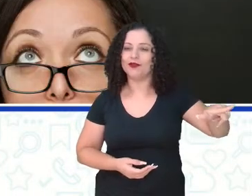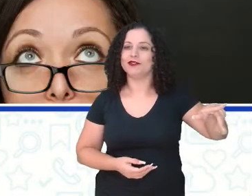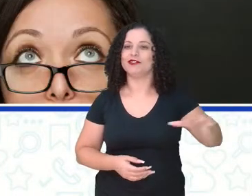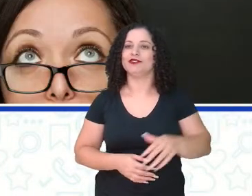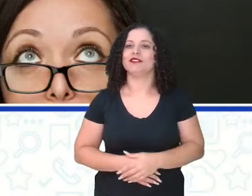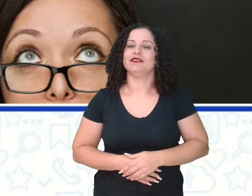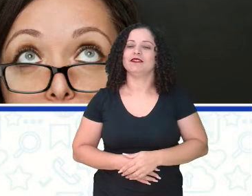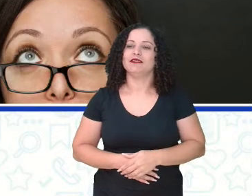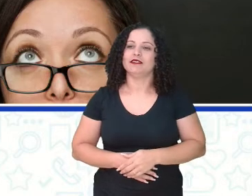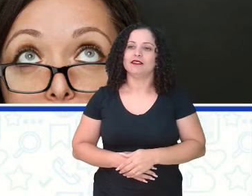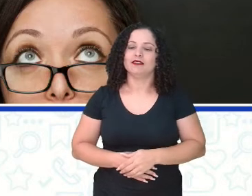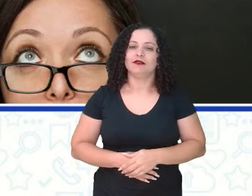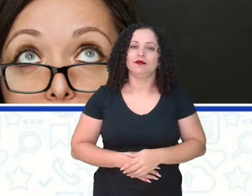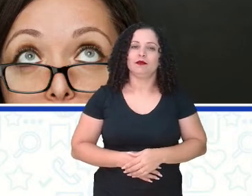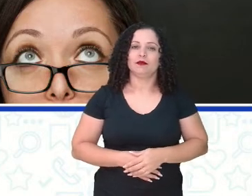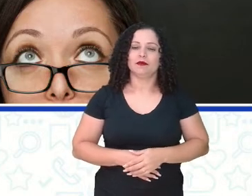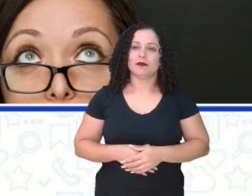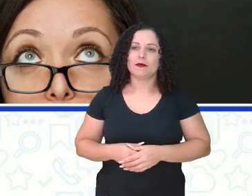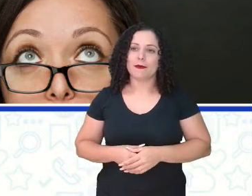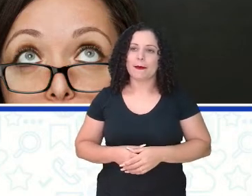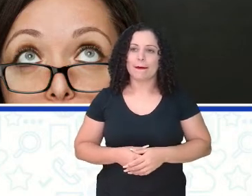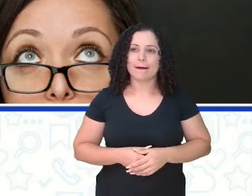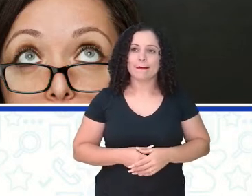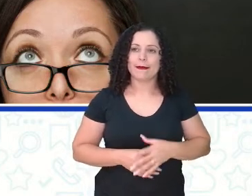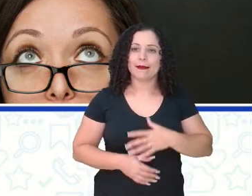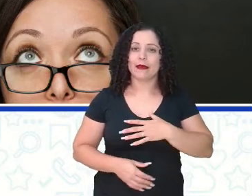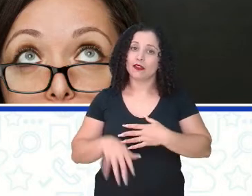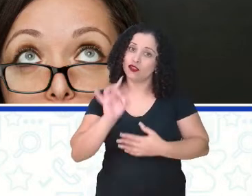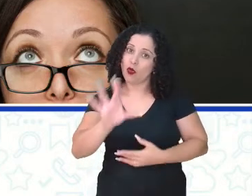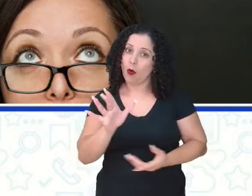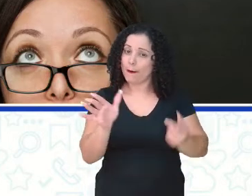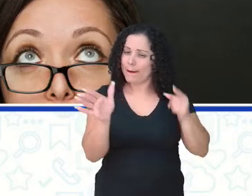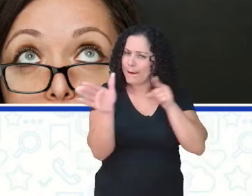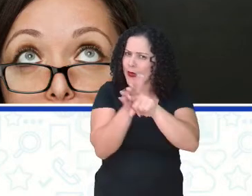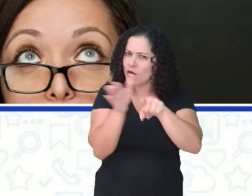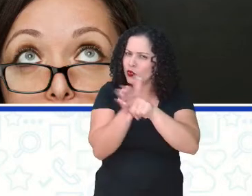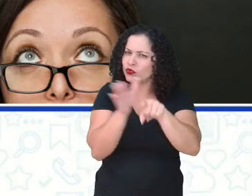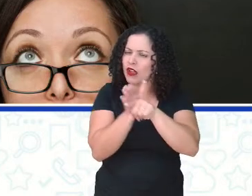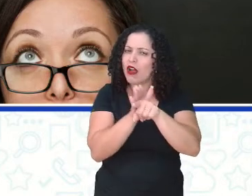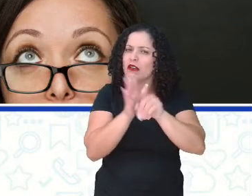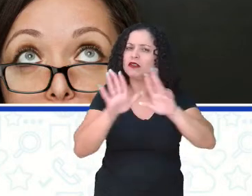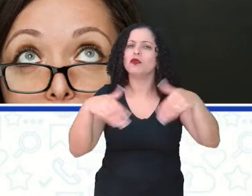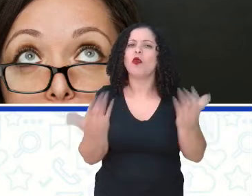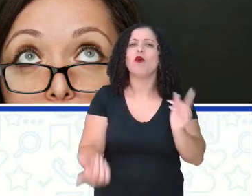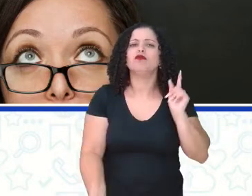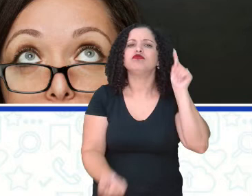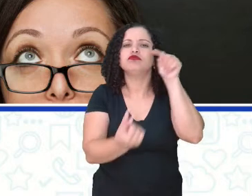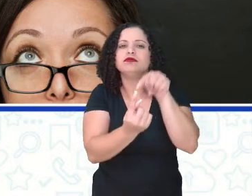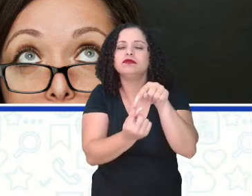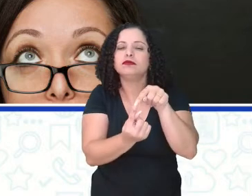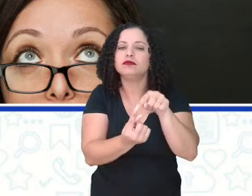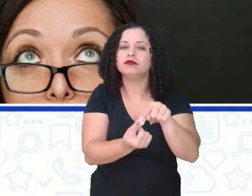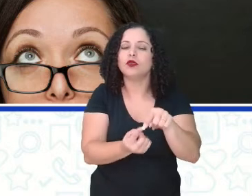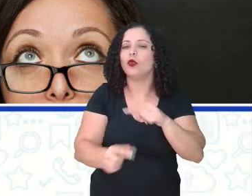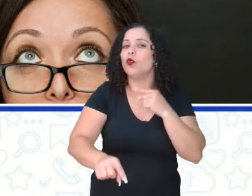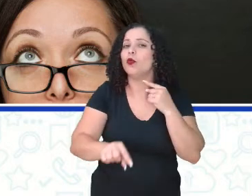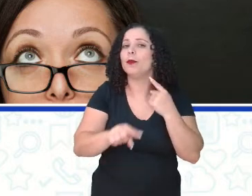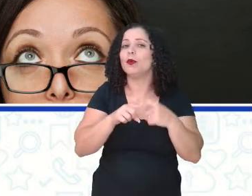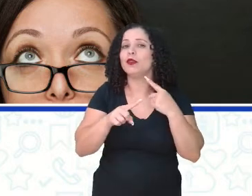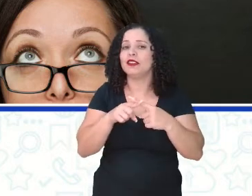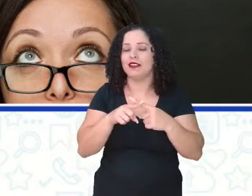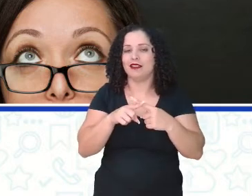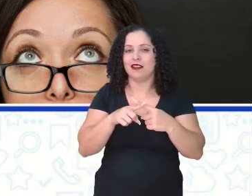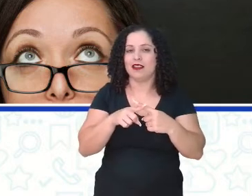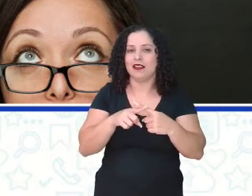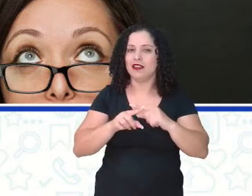o why. O why ele vem fazer só a pergunta mesmo. Ele quer saber a razão, mas é a ideia de a gente